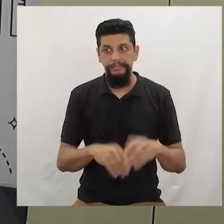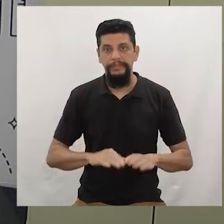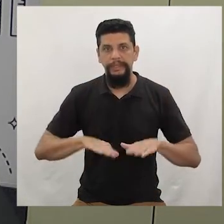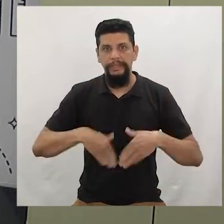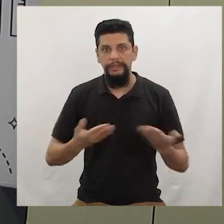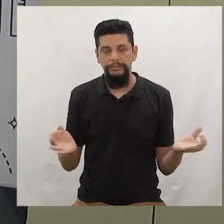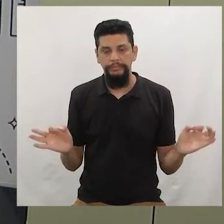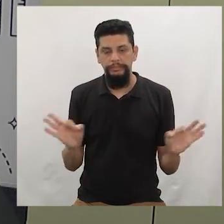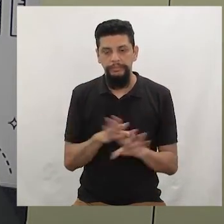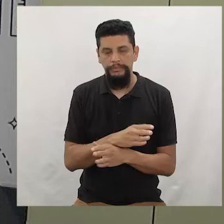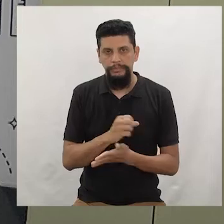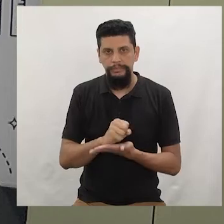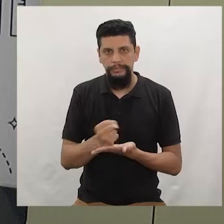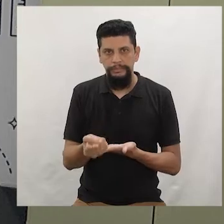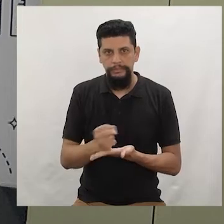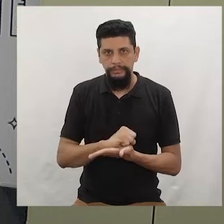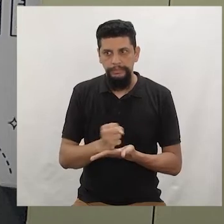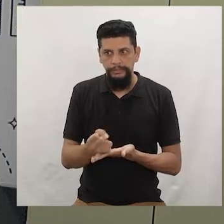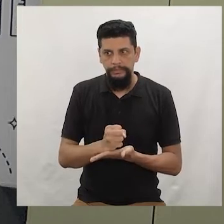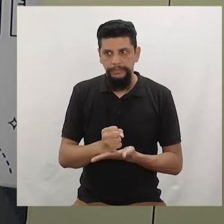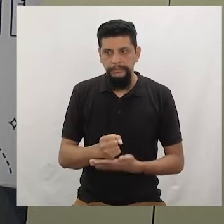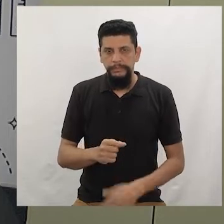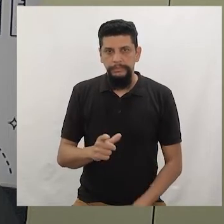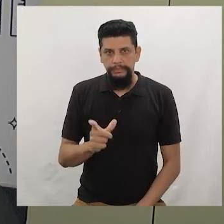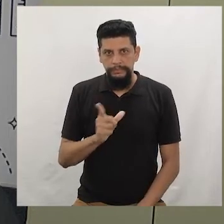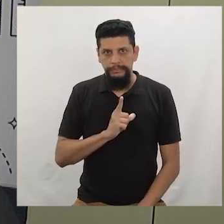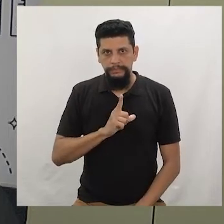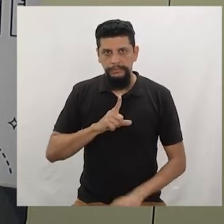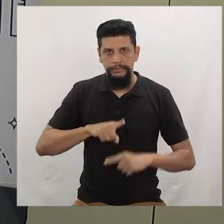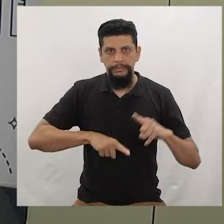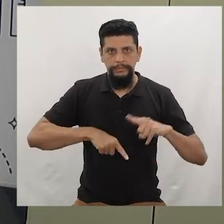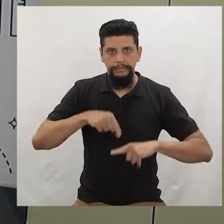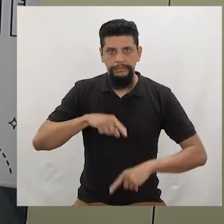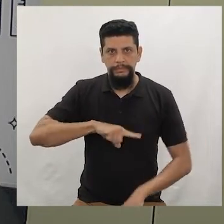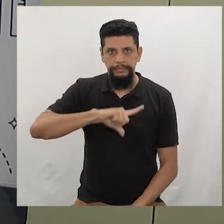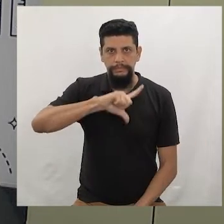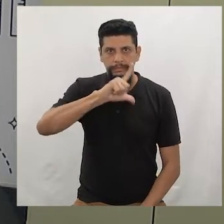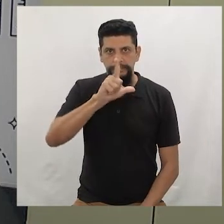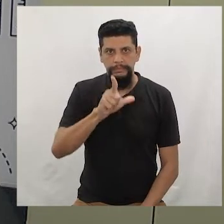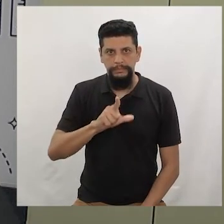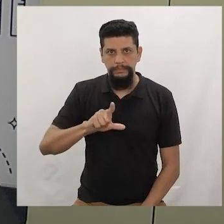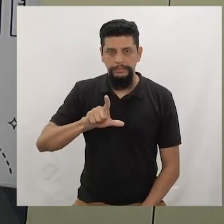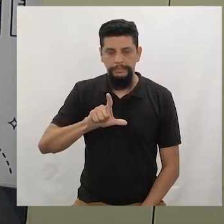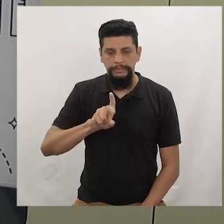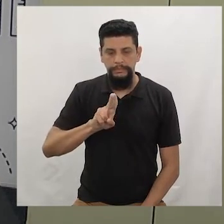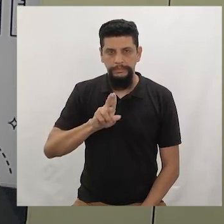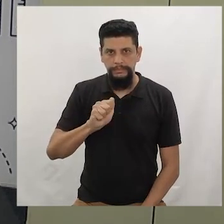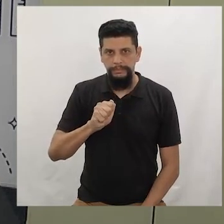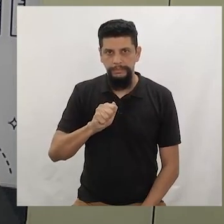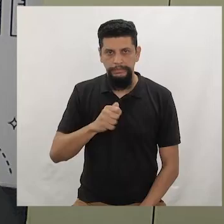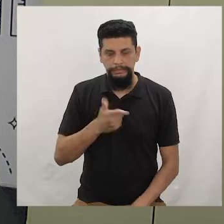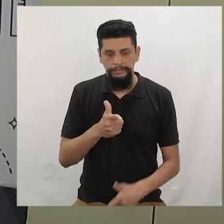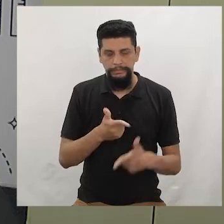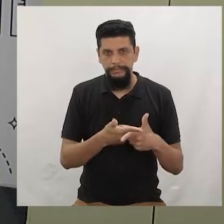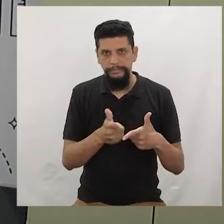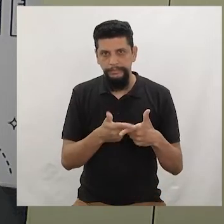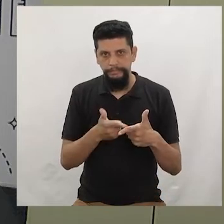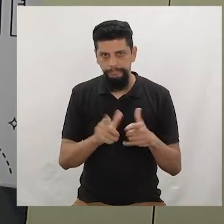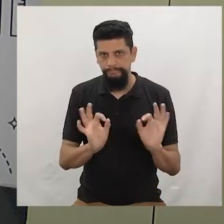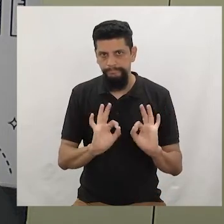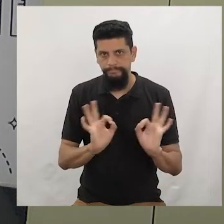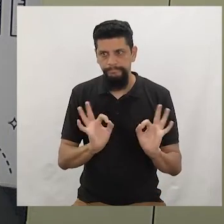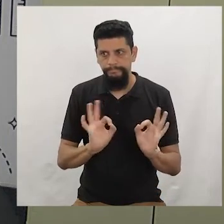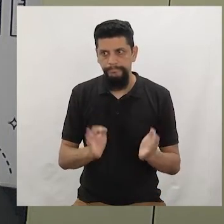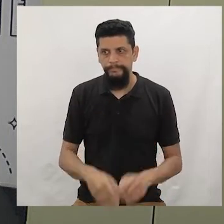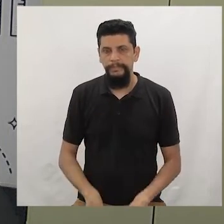Parabéns! Então, terminou o nosso jogo. E eu fiquei com uma peça aqui, ó, que é a lua. Mas não tem problema. Não